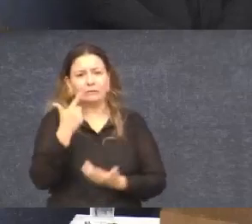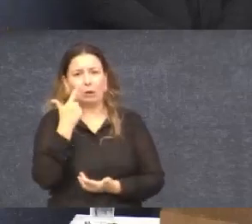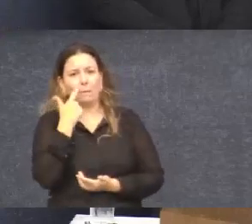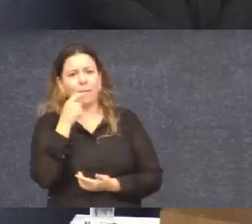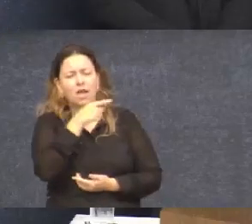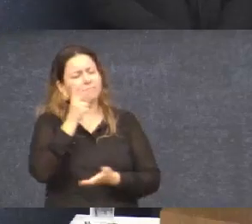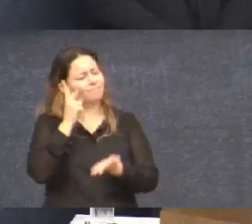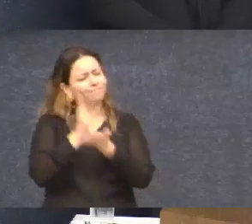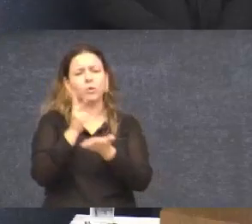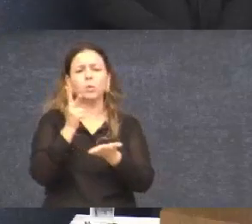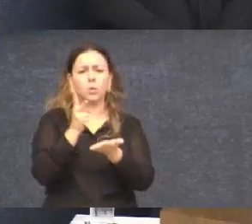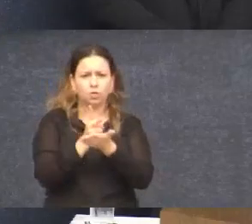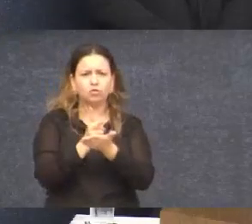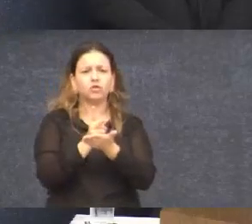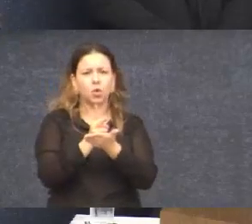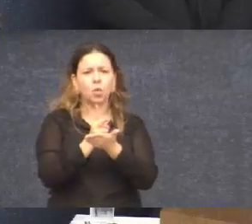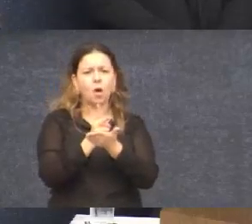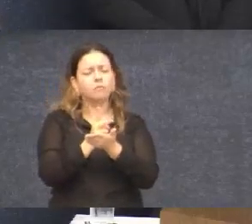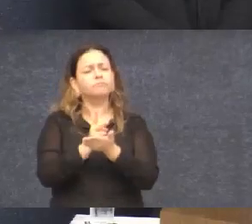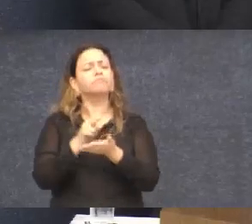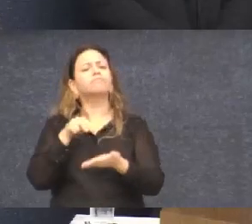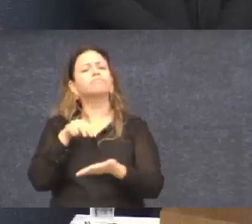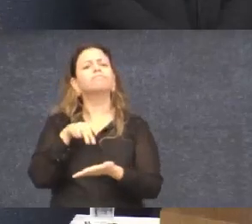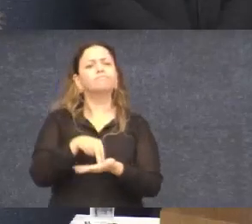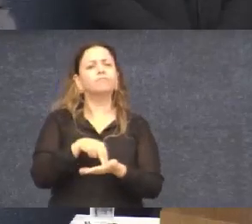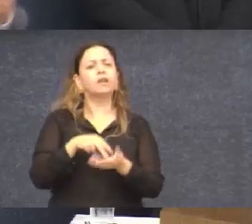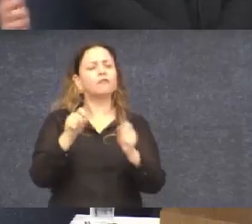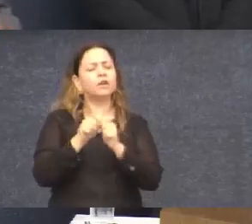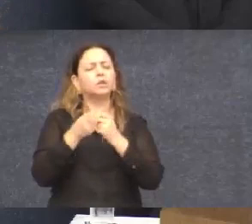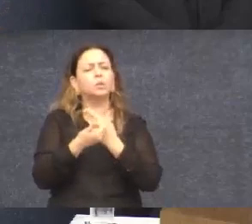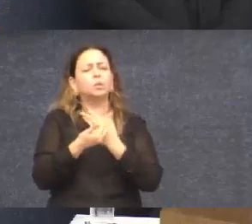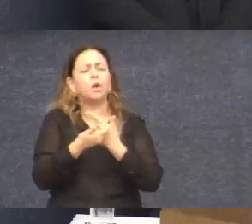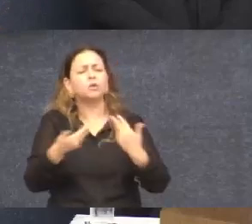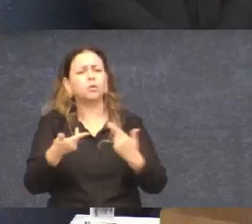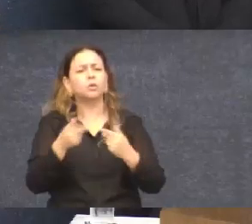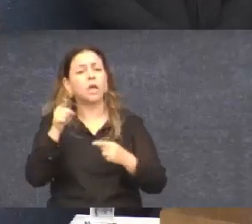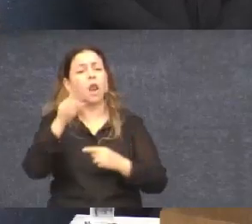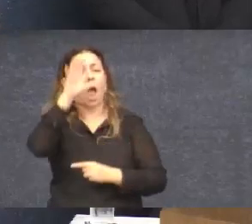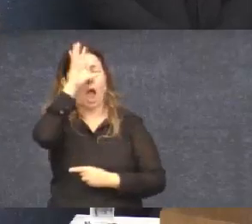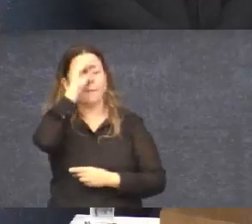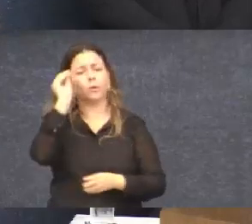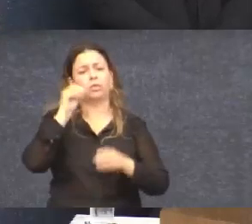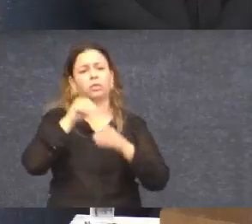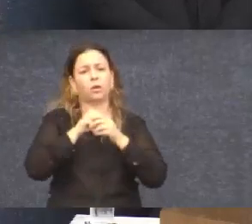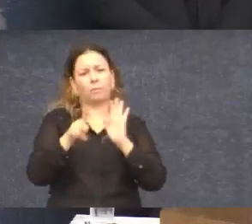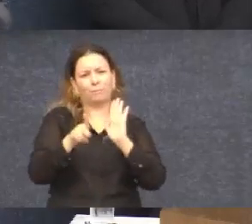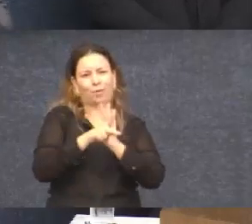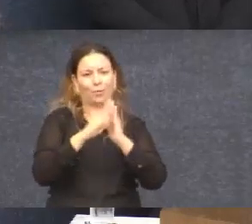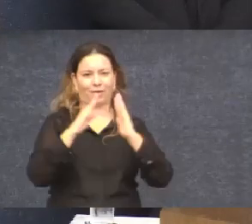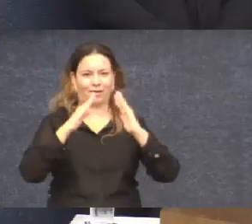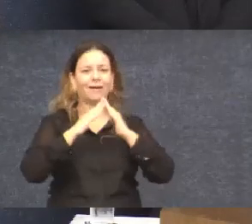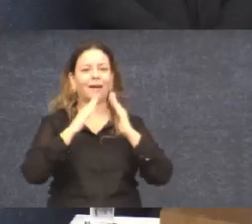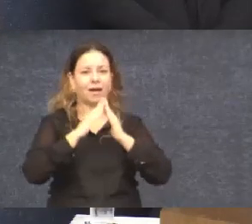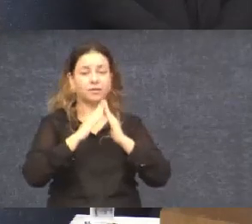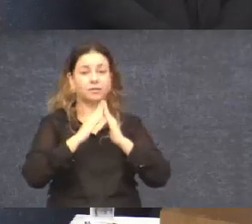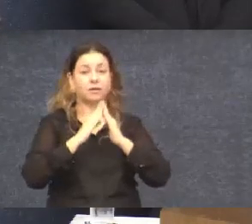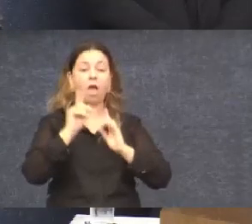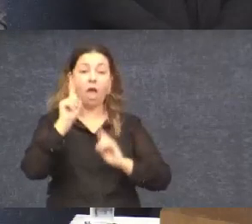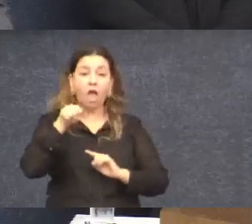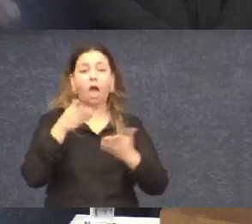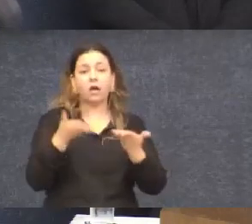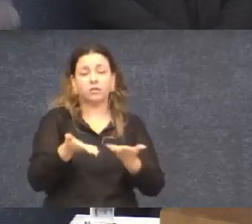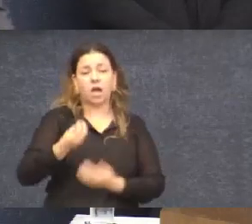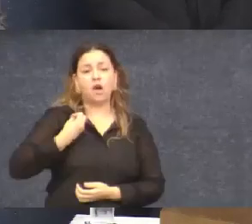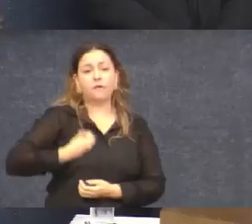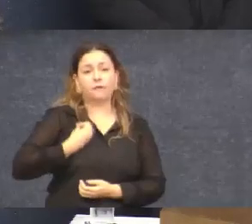cabeça erguida e levando no coração todas essas boas obras que ele aprendeu dentro de casa. E é assim a vida do